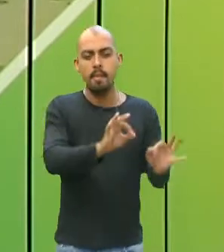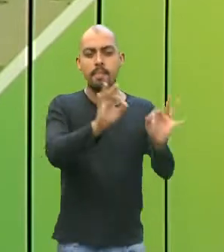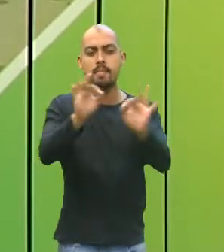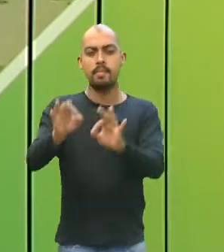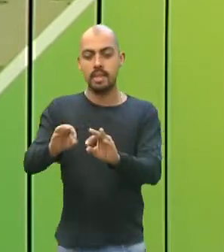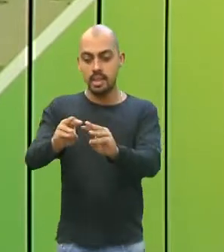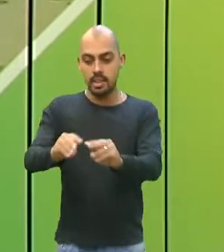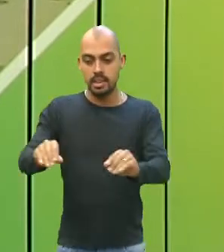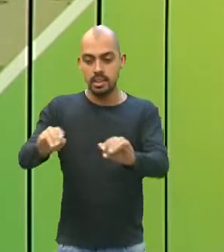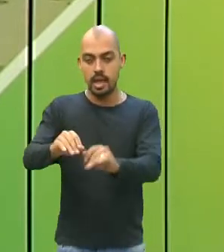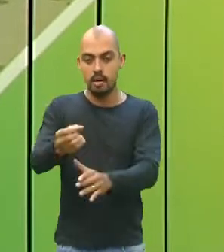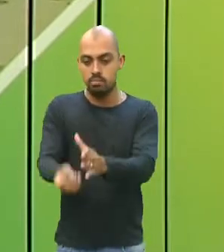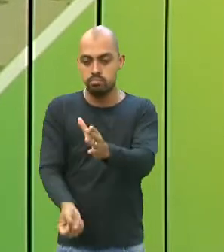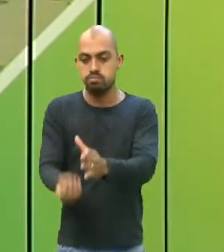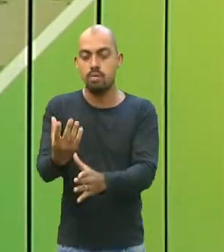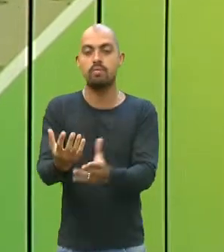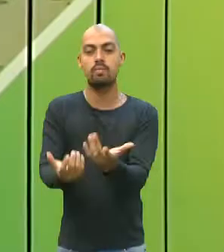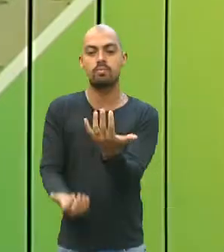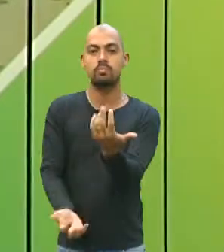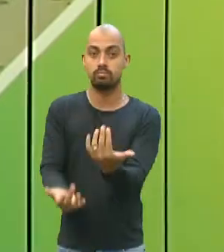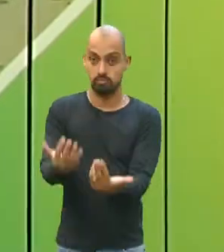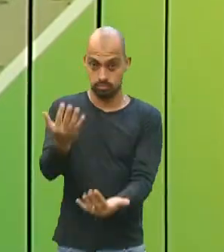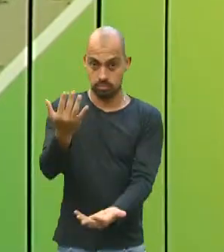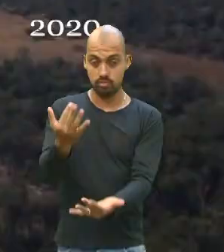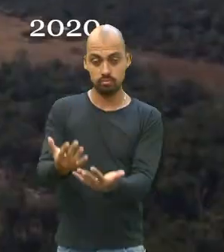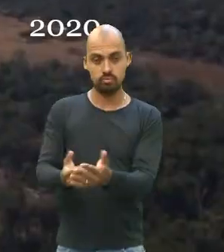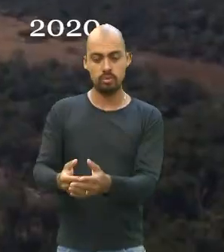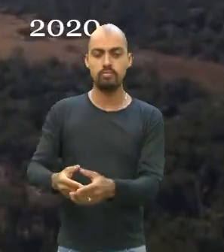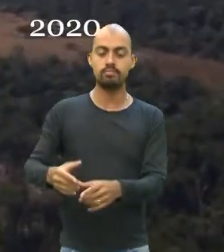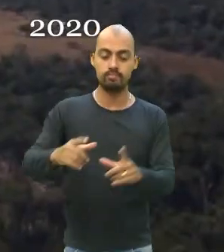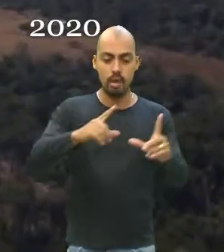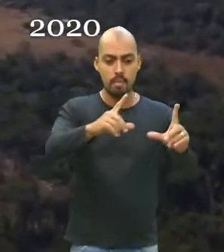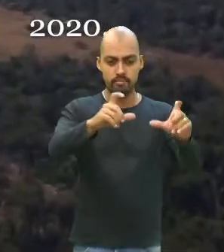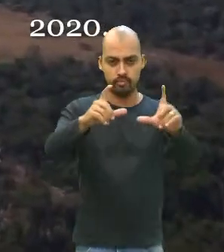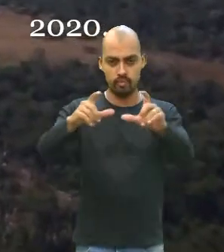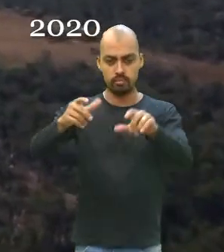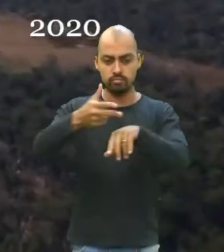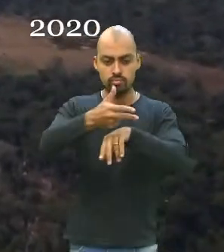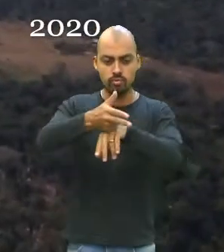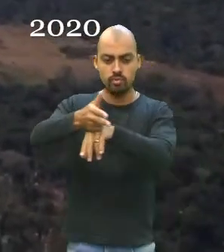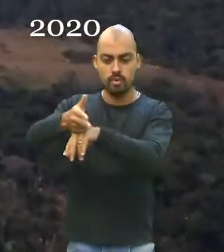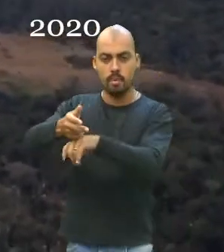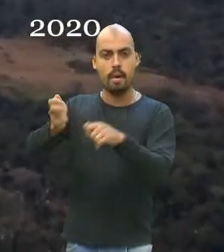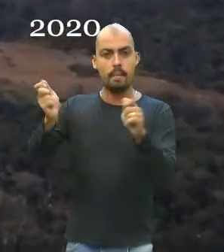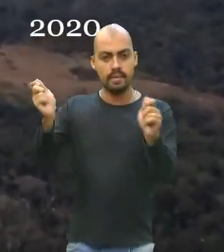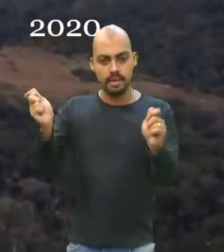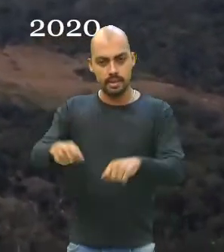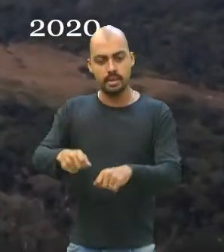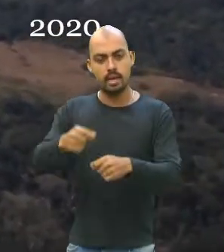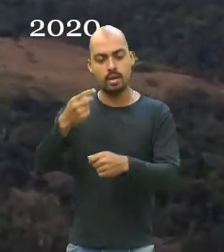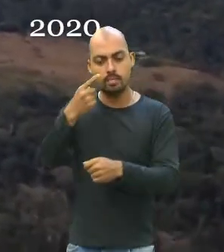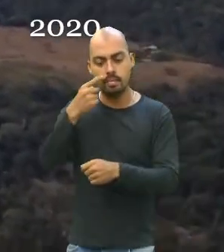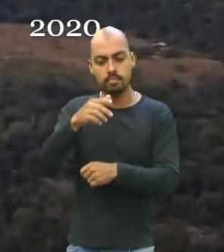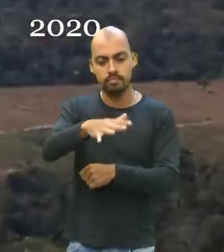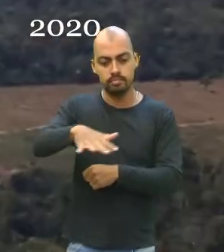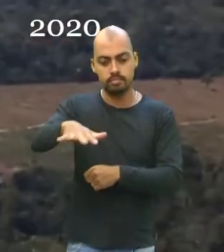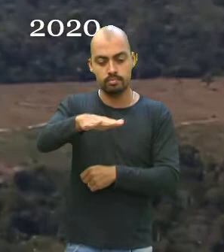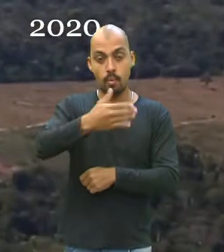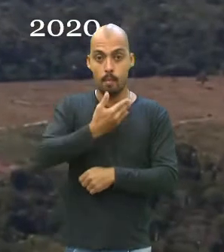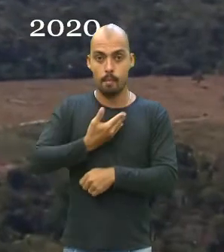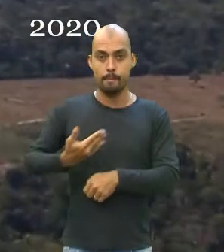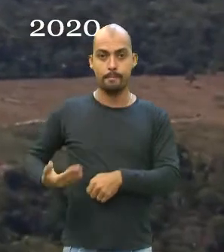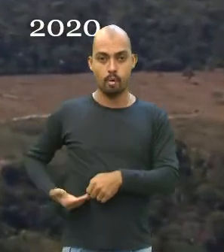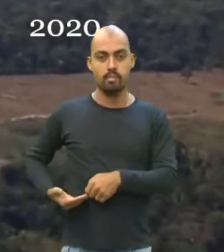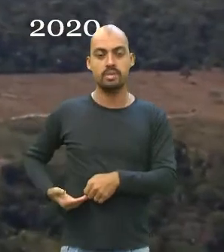de terra ocorreram os incêndios. Pelas imagens, é possível ver que as terras públicas sem destinação